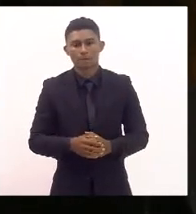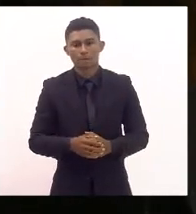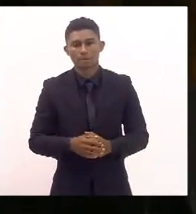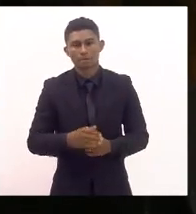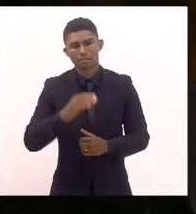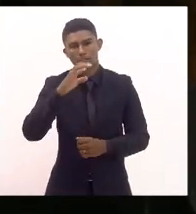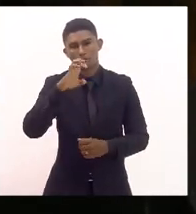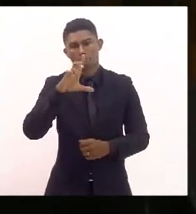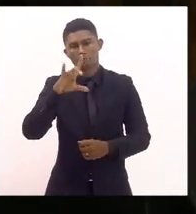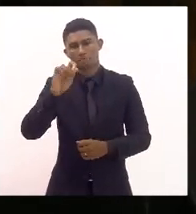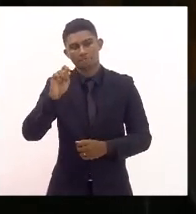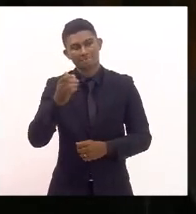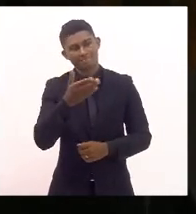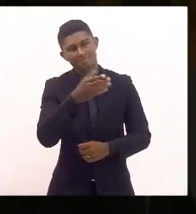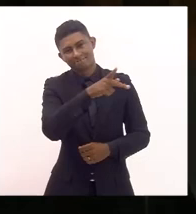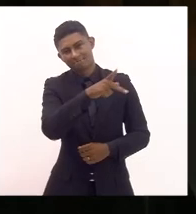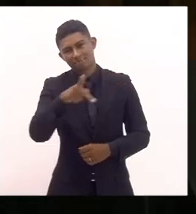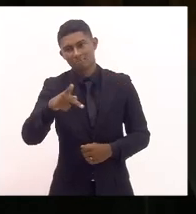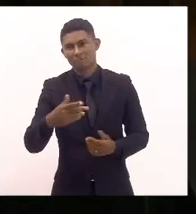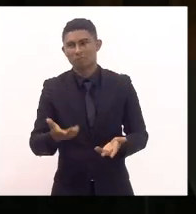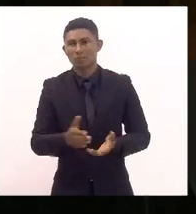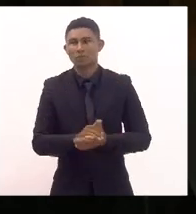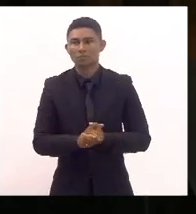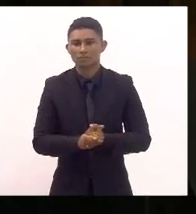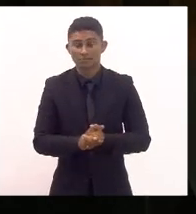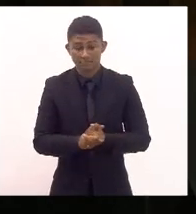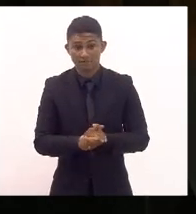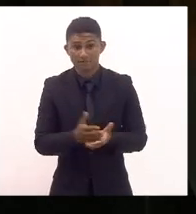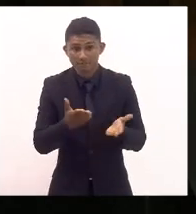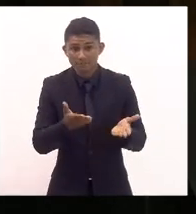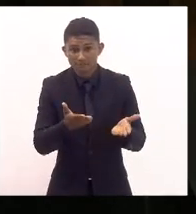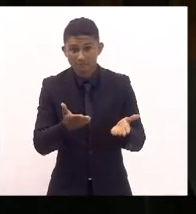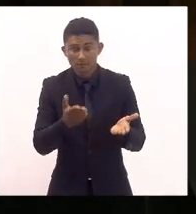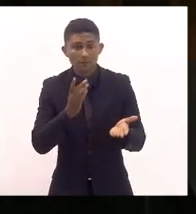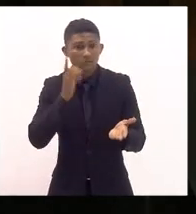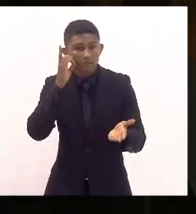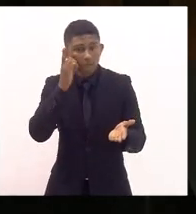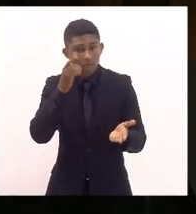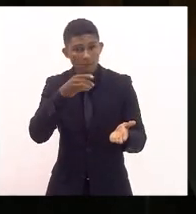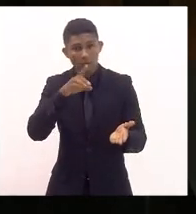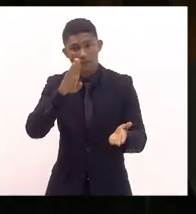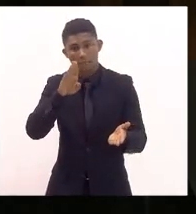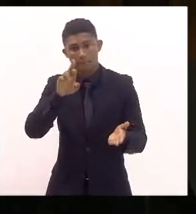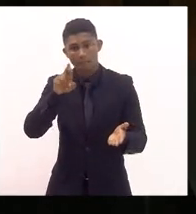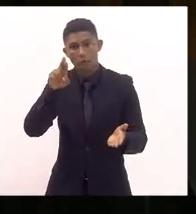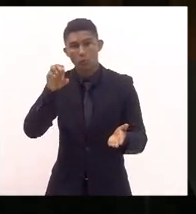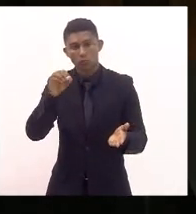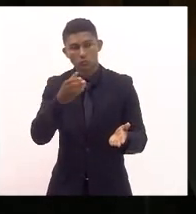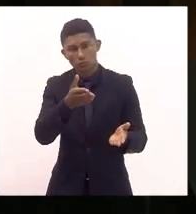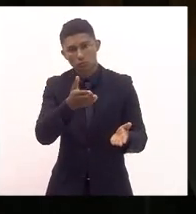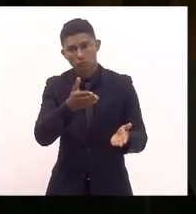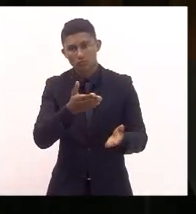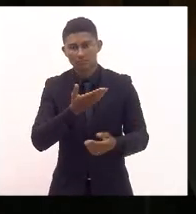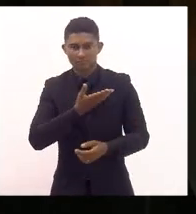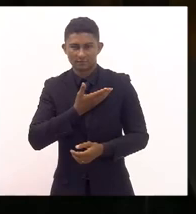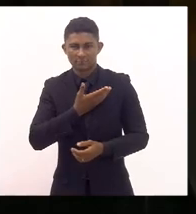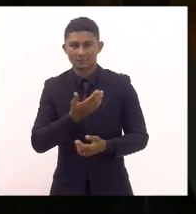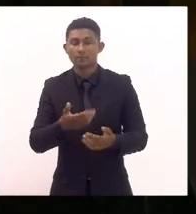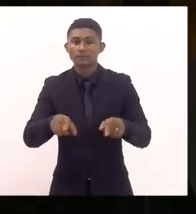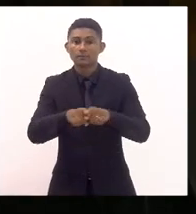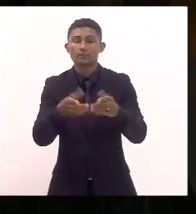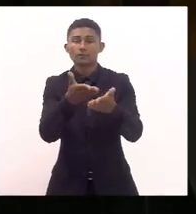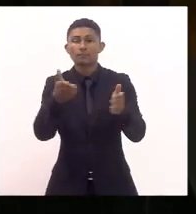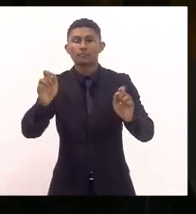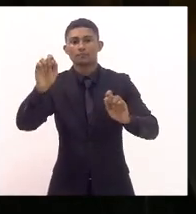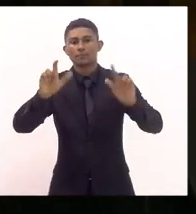Oi Célia Jordão nosso amigo deputado Bruno da Hori Olá a todos